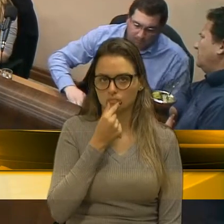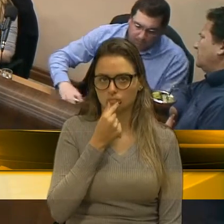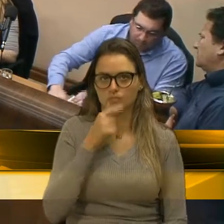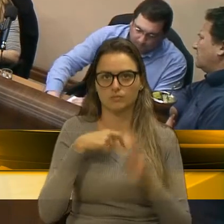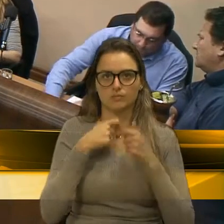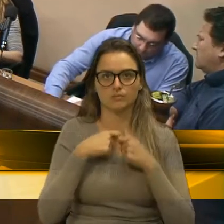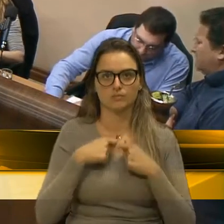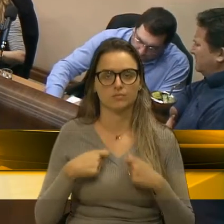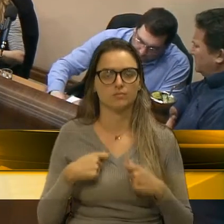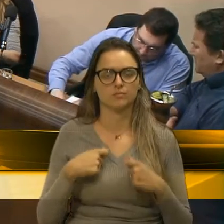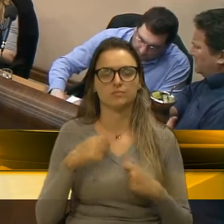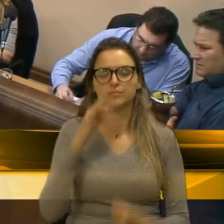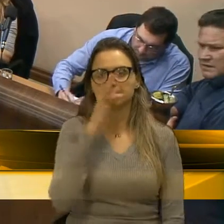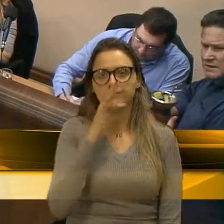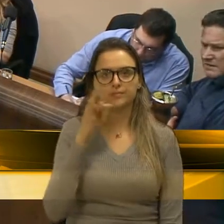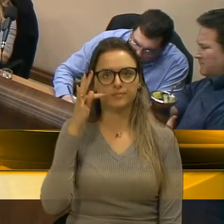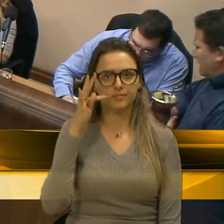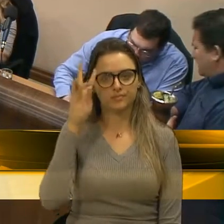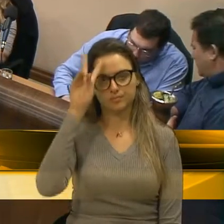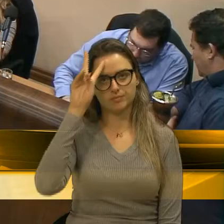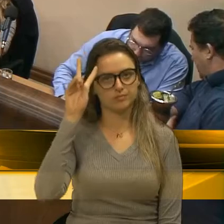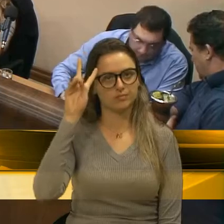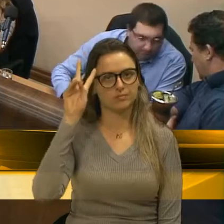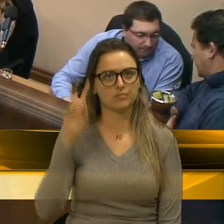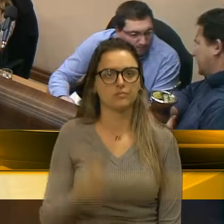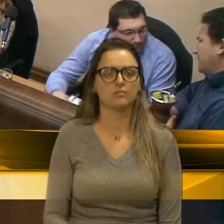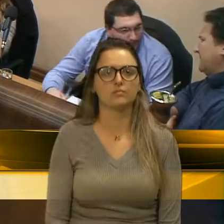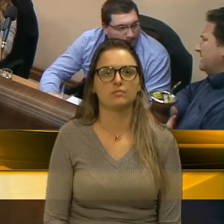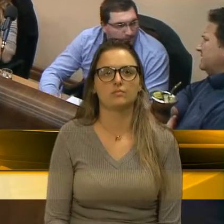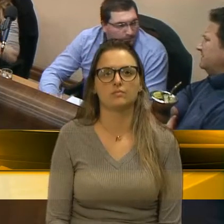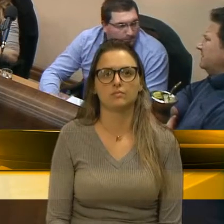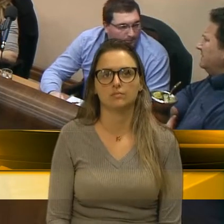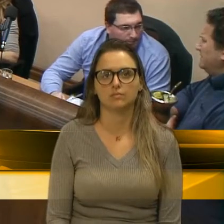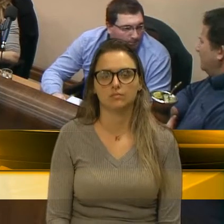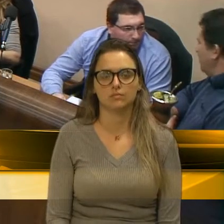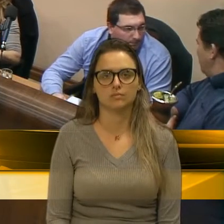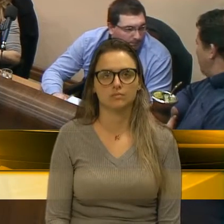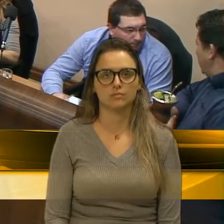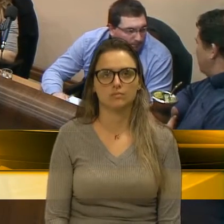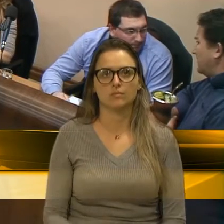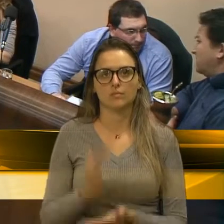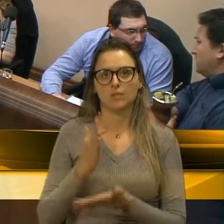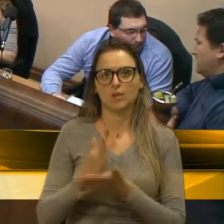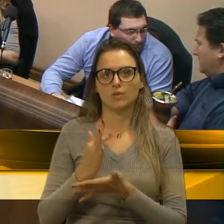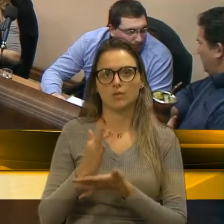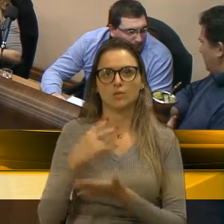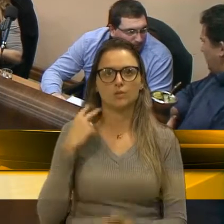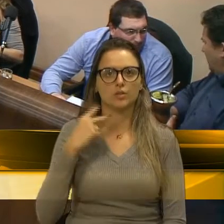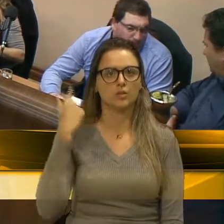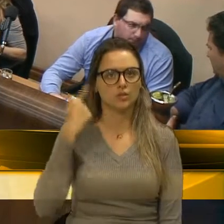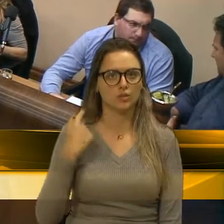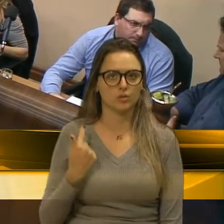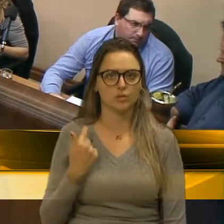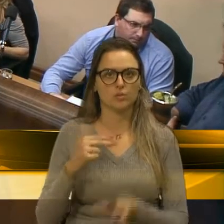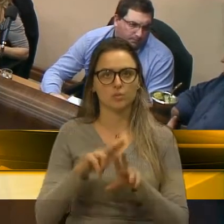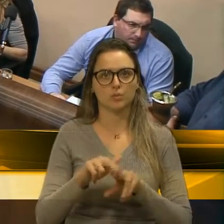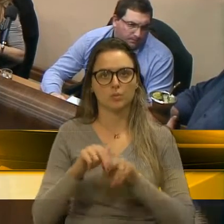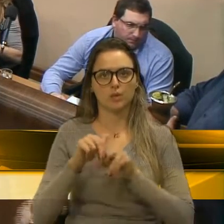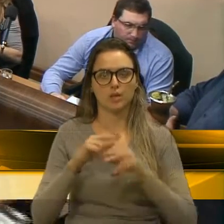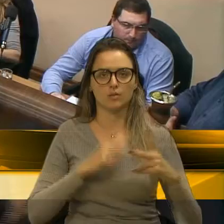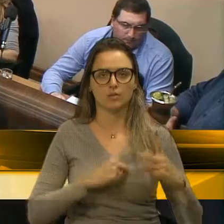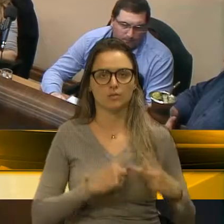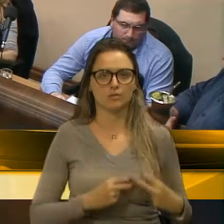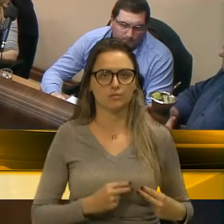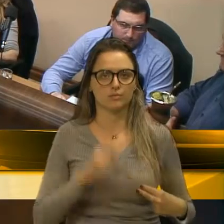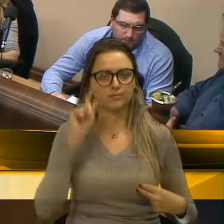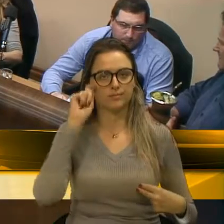Rodrigo Beltrão, Tatiane Frisso e Velocino Uez. Ausência da vereadora Gladys Frisso, motivo de luto.